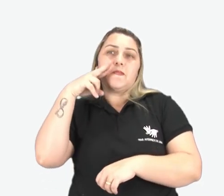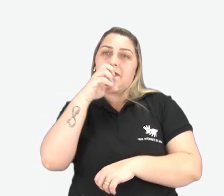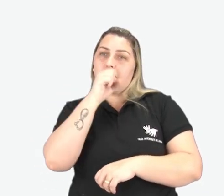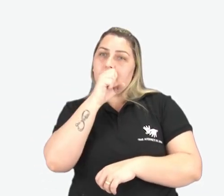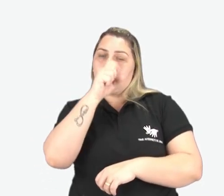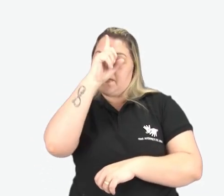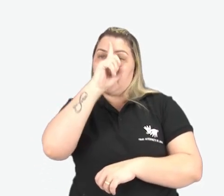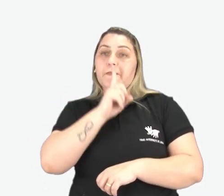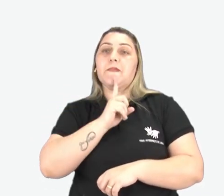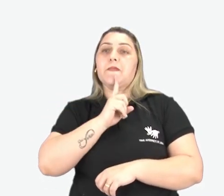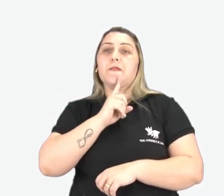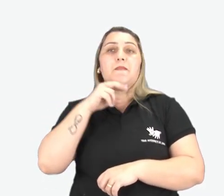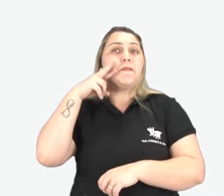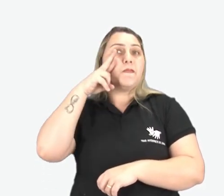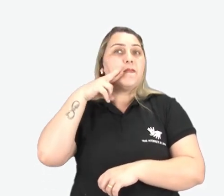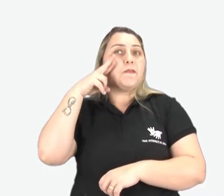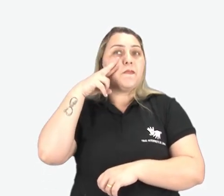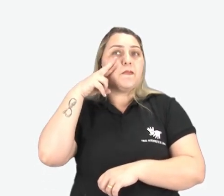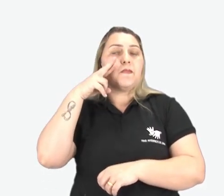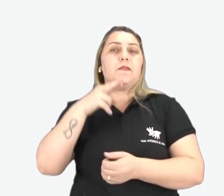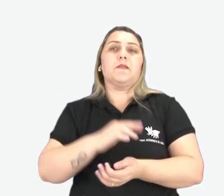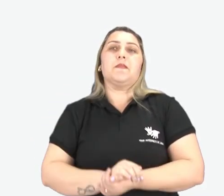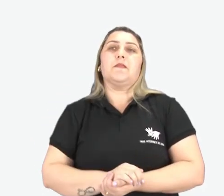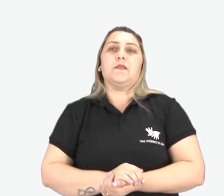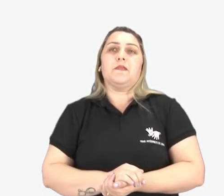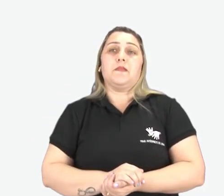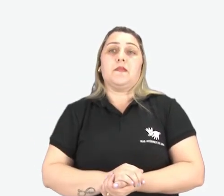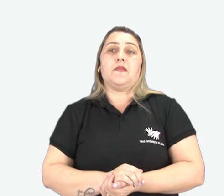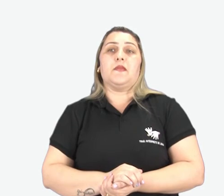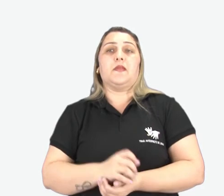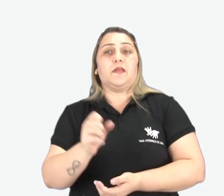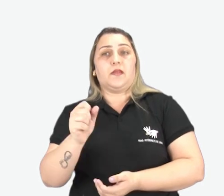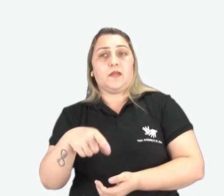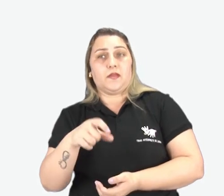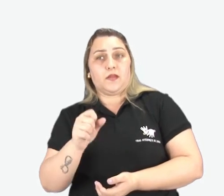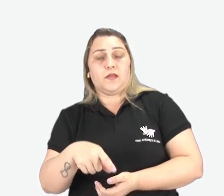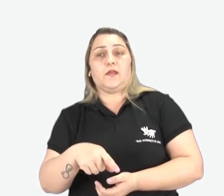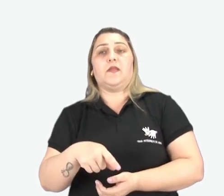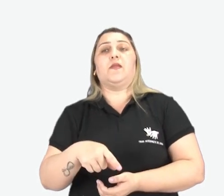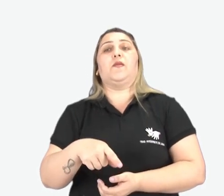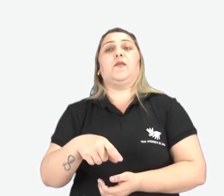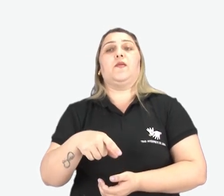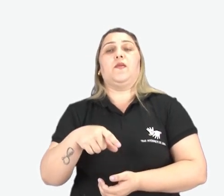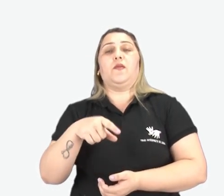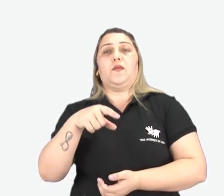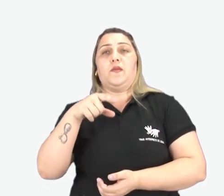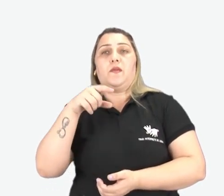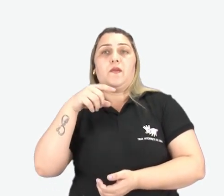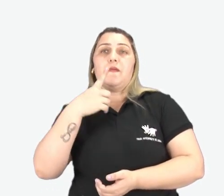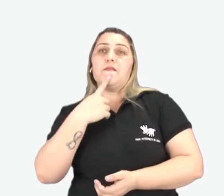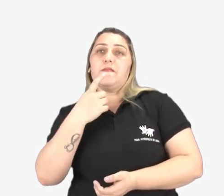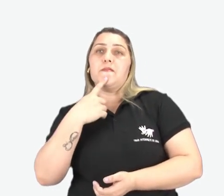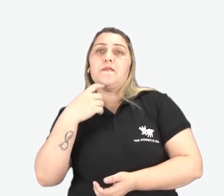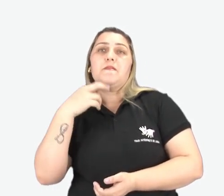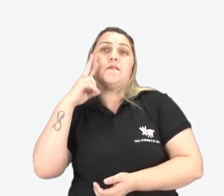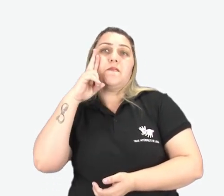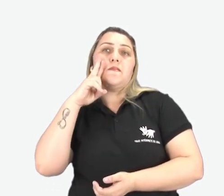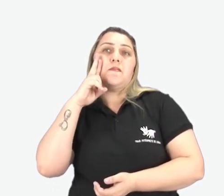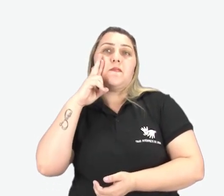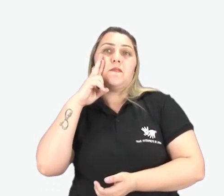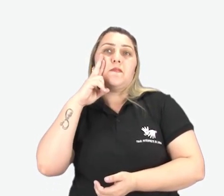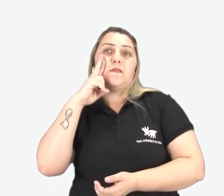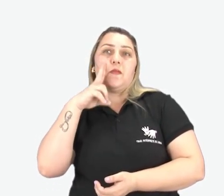pink laranja amarelo e rosa azul vermelho pink laranja amarelo e rosa